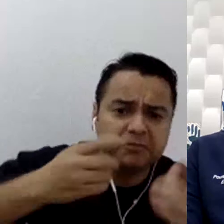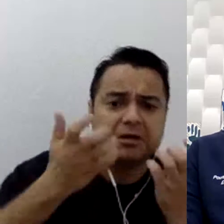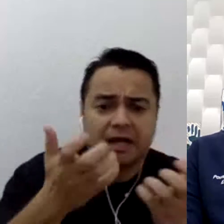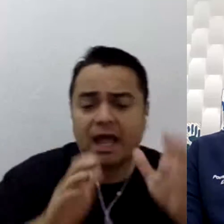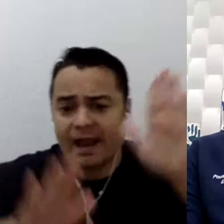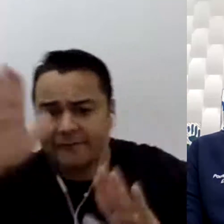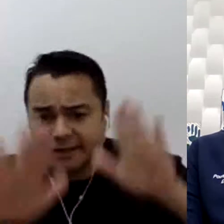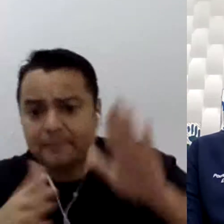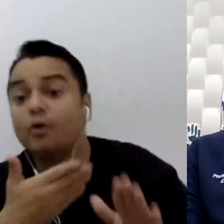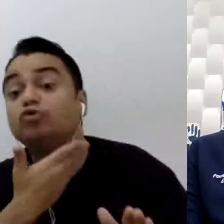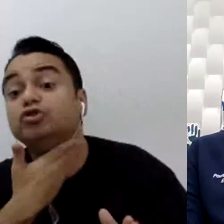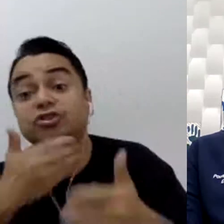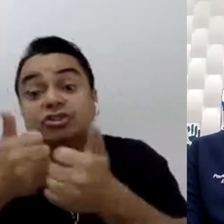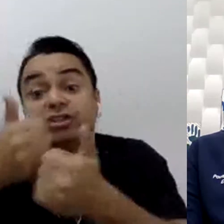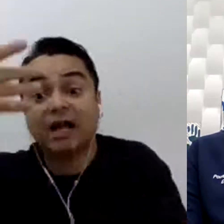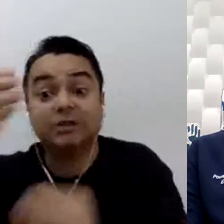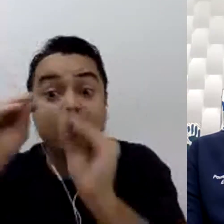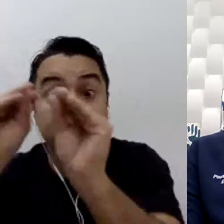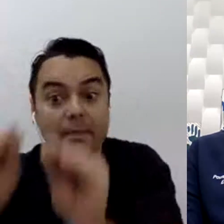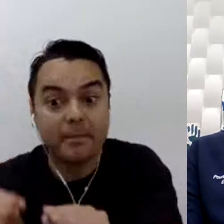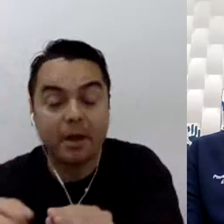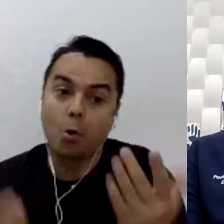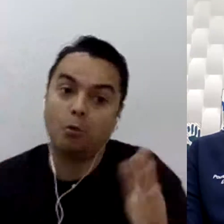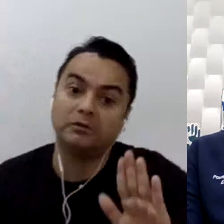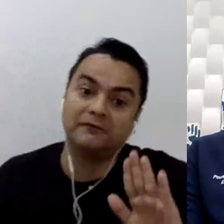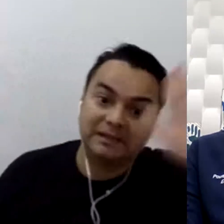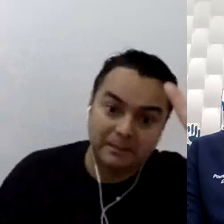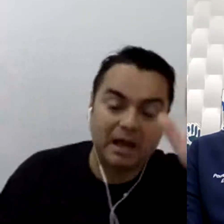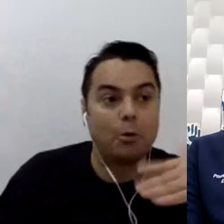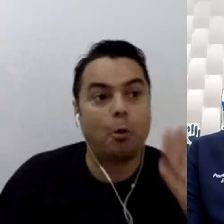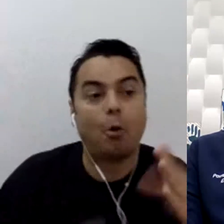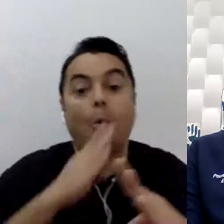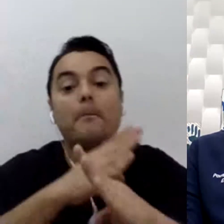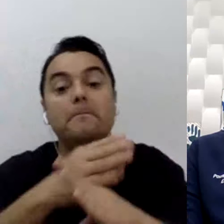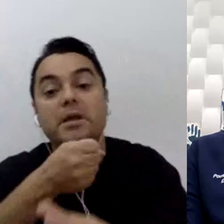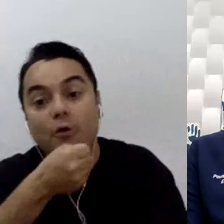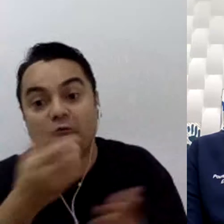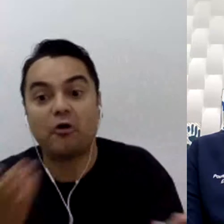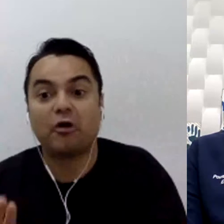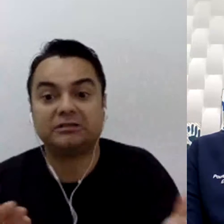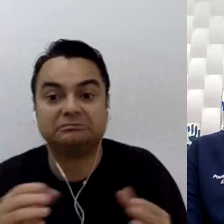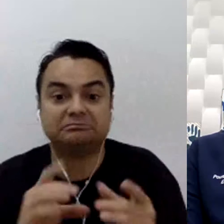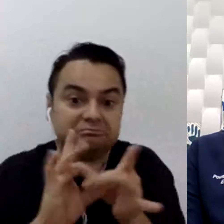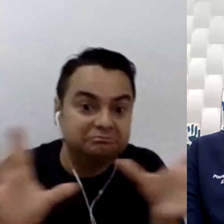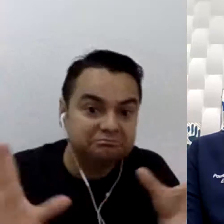aqui no chat, que queira levantar a mão, abrir o microfone?